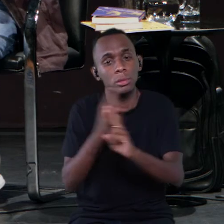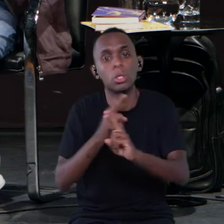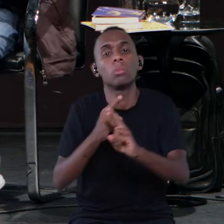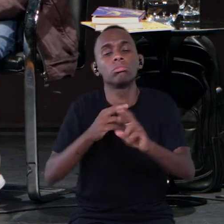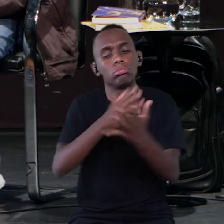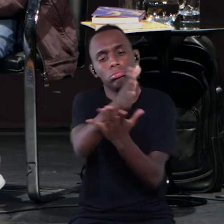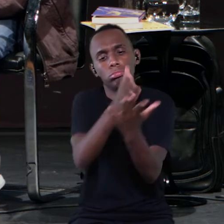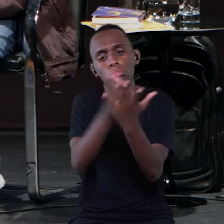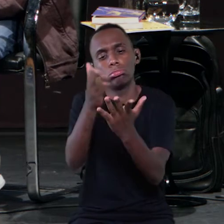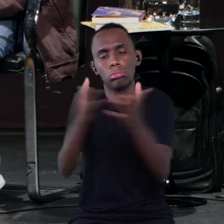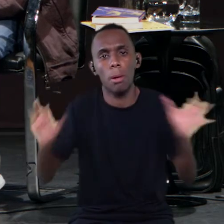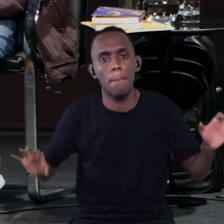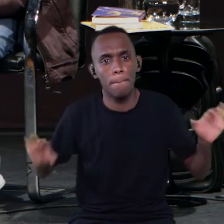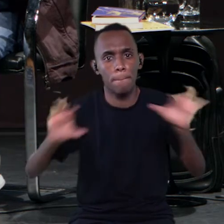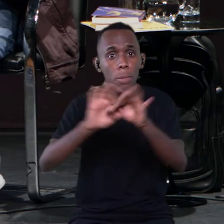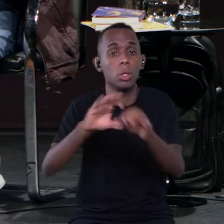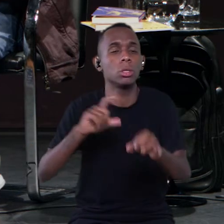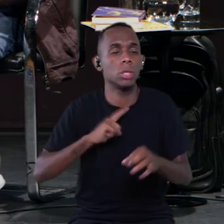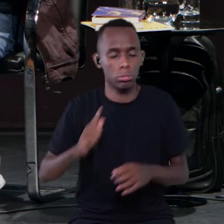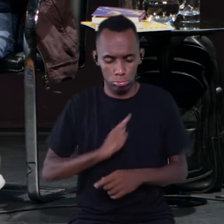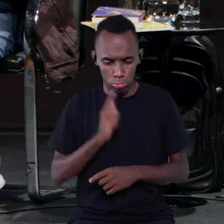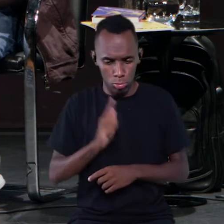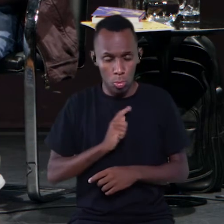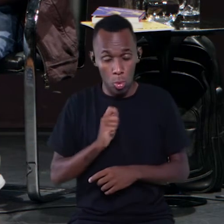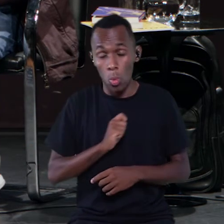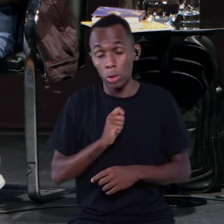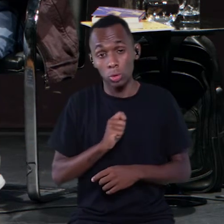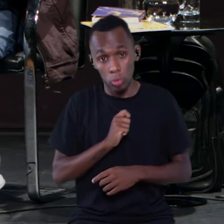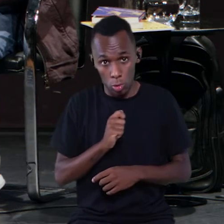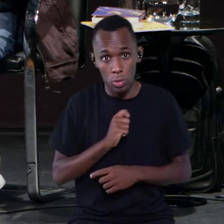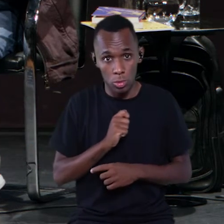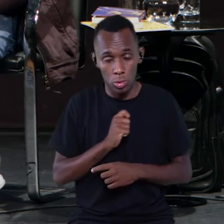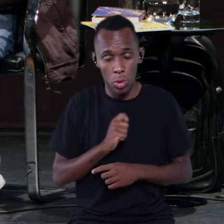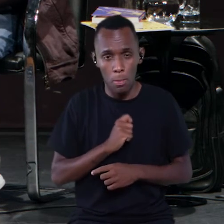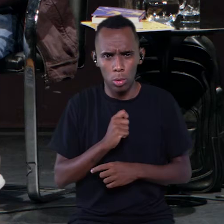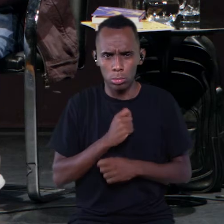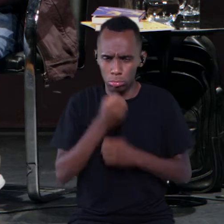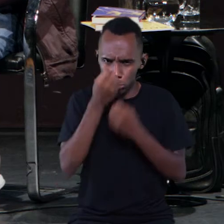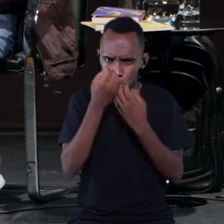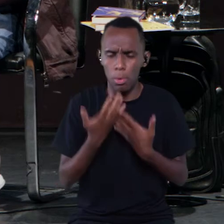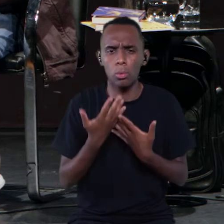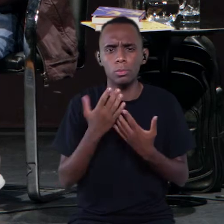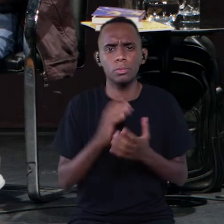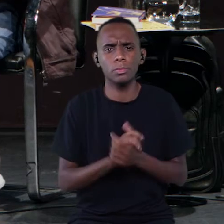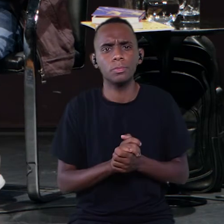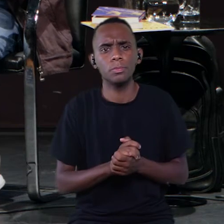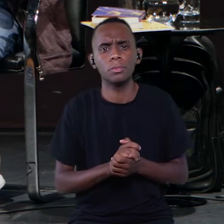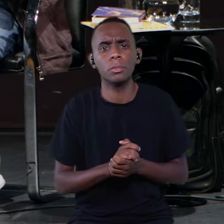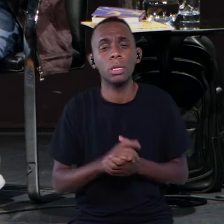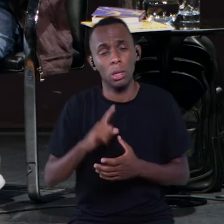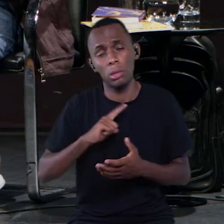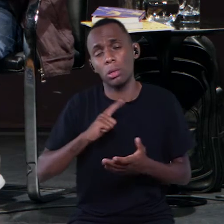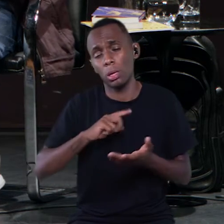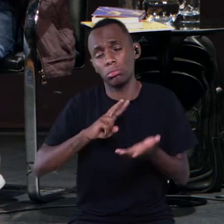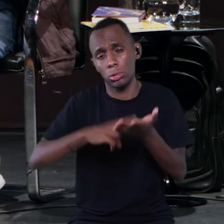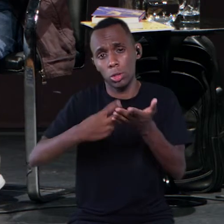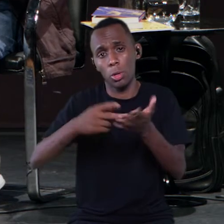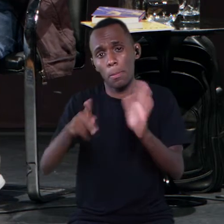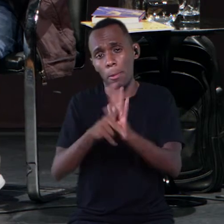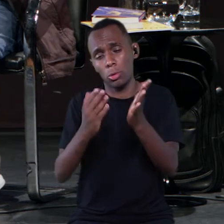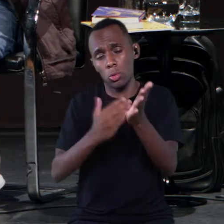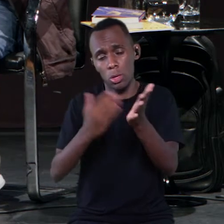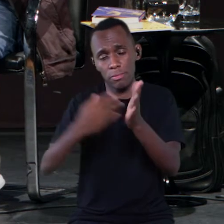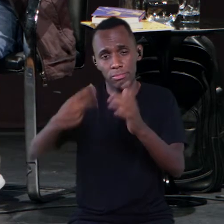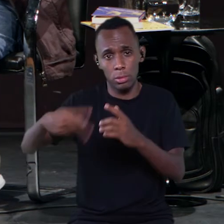transdisciplinares. Tem um antropólogo americano muito interessante chamado Clifford Geertz. Ele tem um livro traduzido no final dos anos